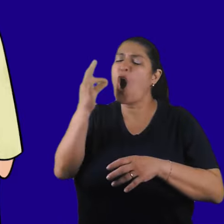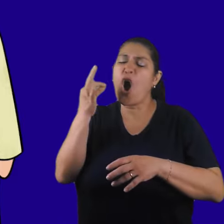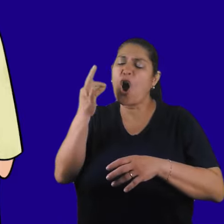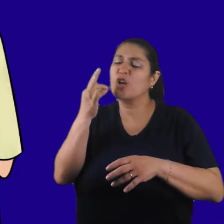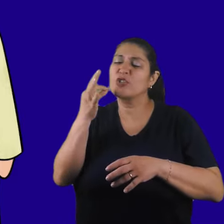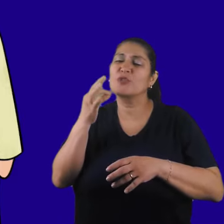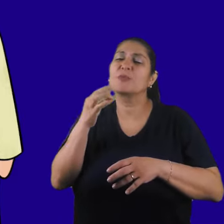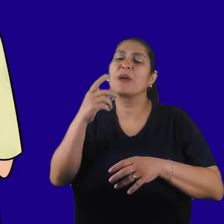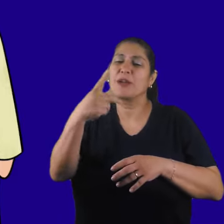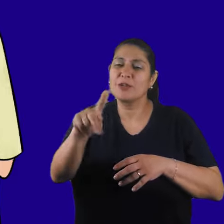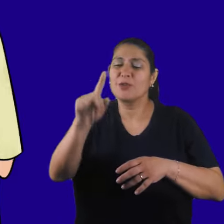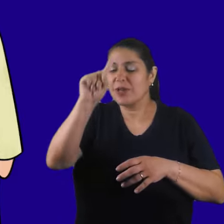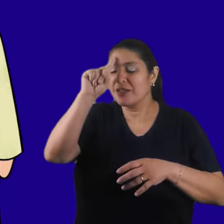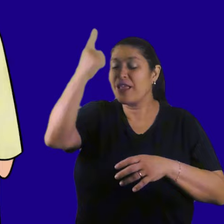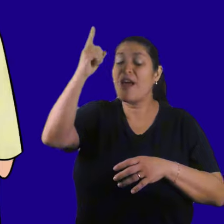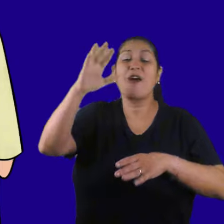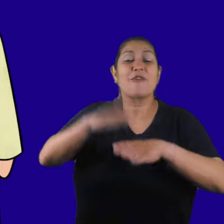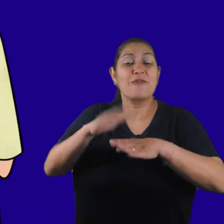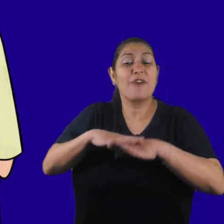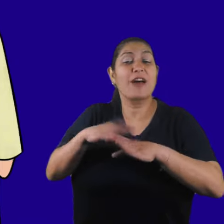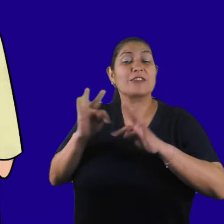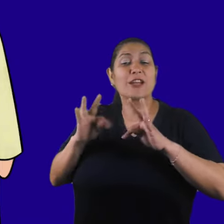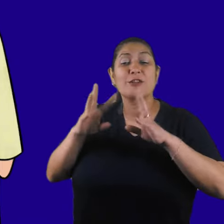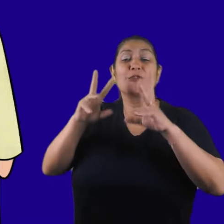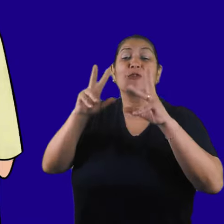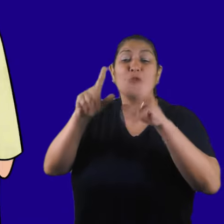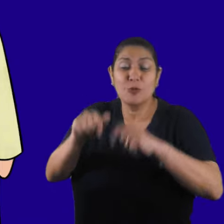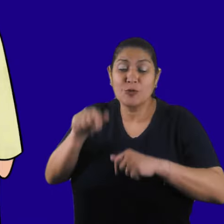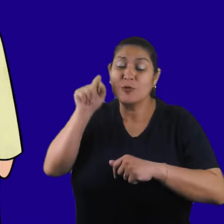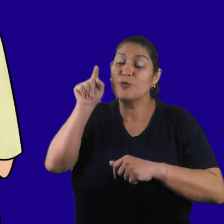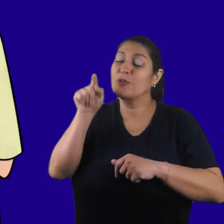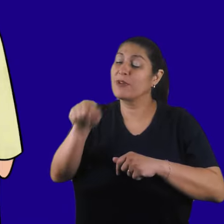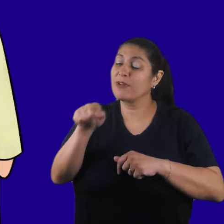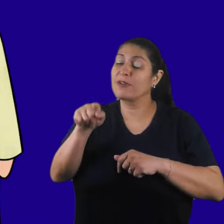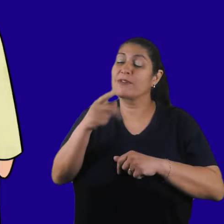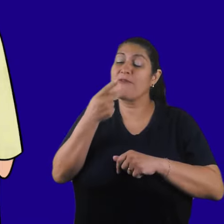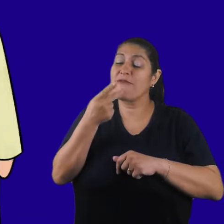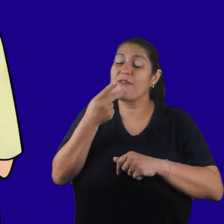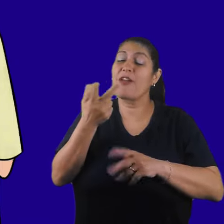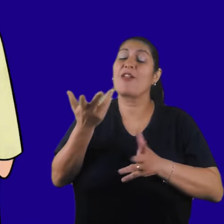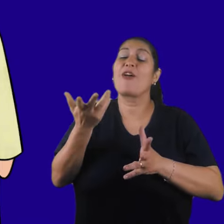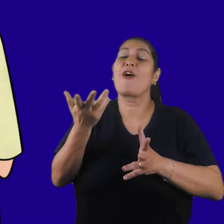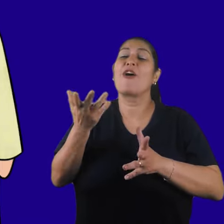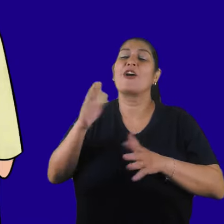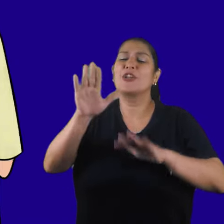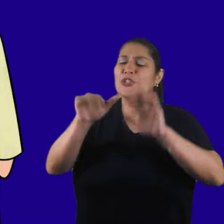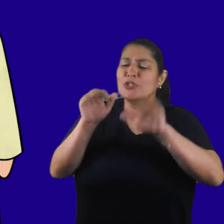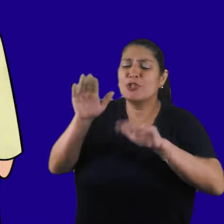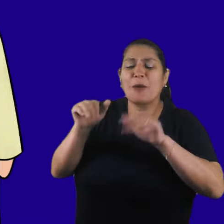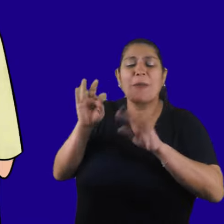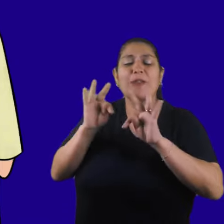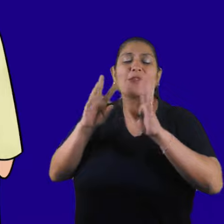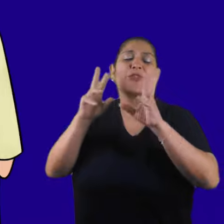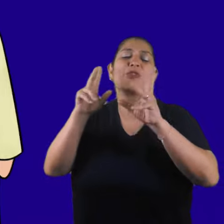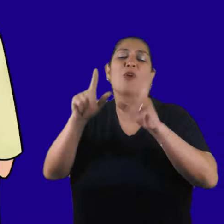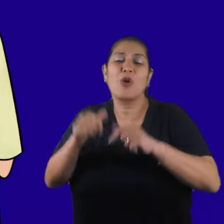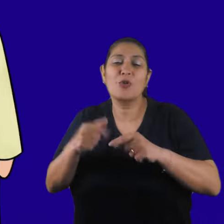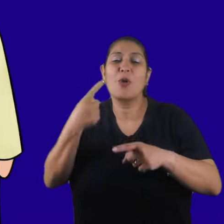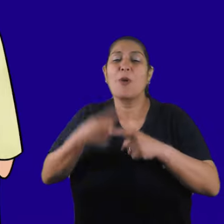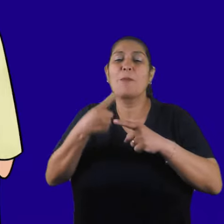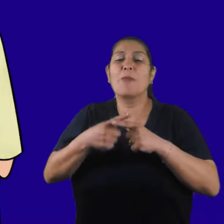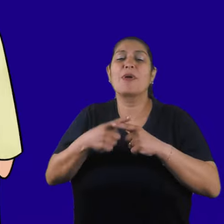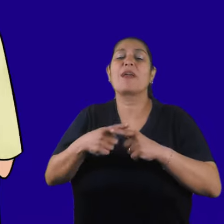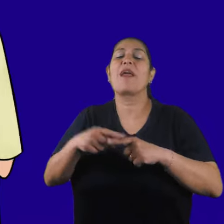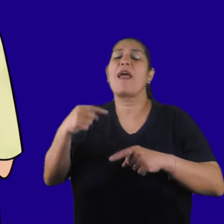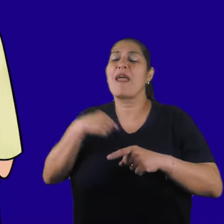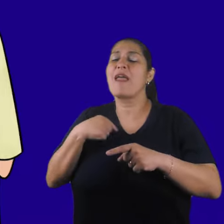ele: ótima sugestão, Amã, faça tudo isso para mim. Pegue o meu manto, o meu cavalo e convoque os príncipes